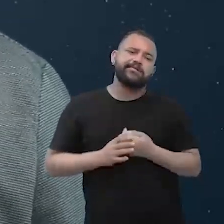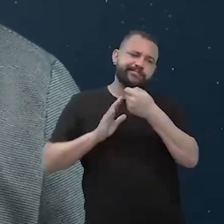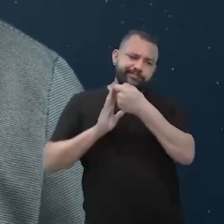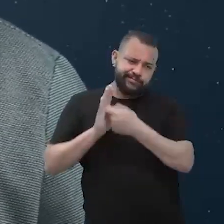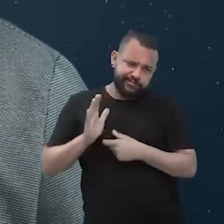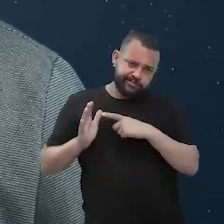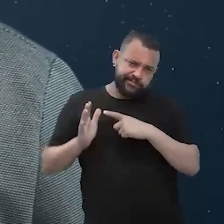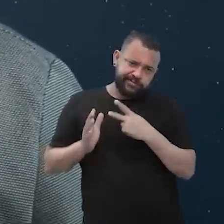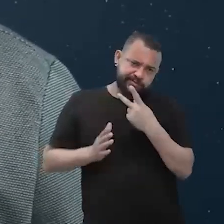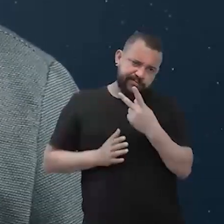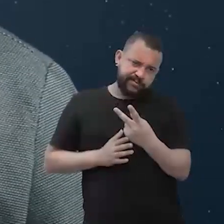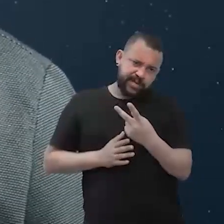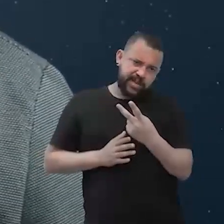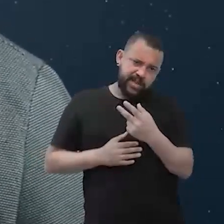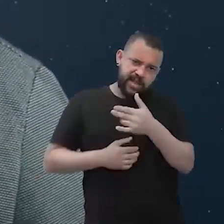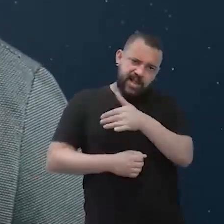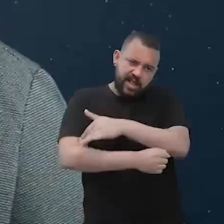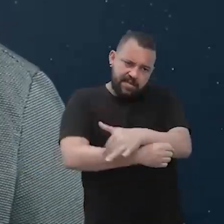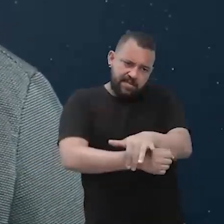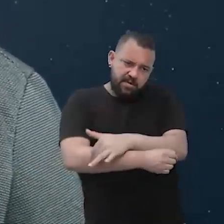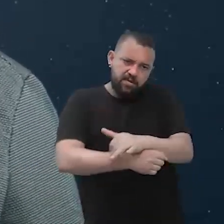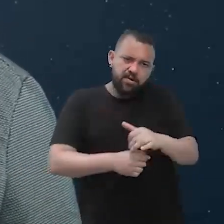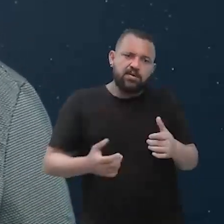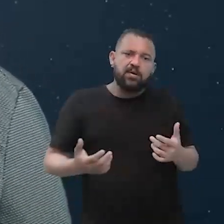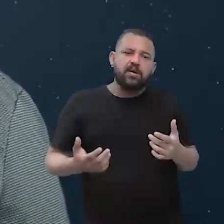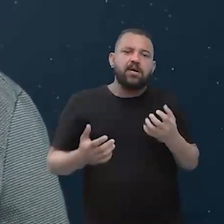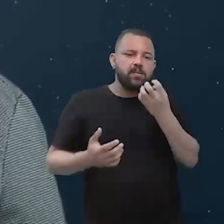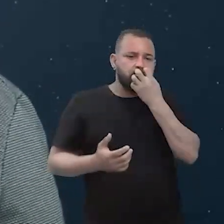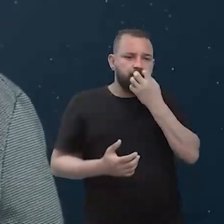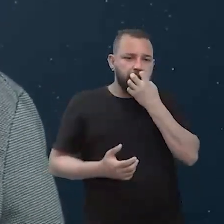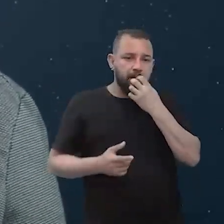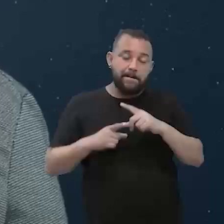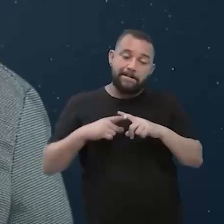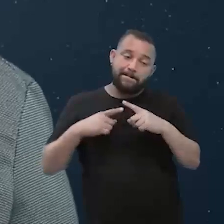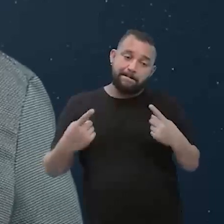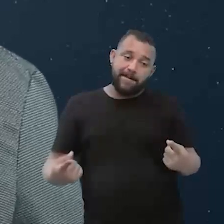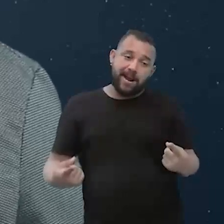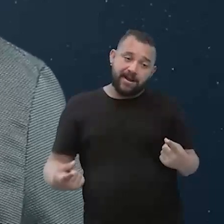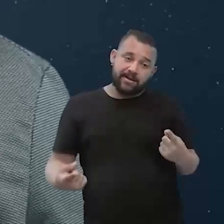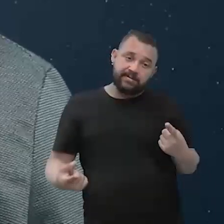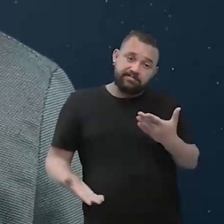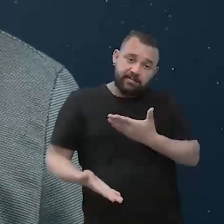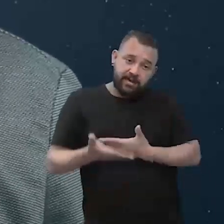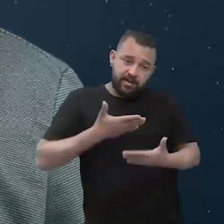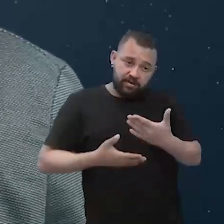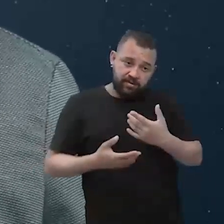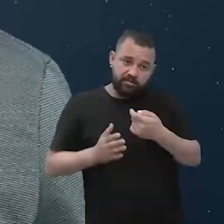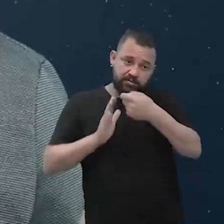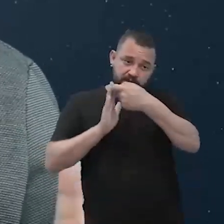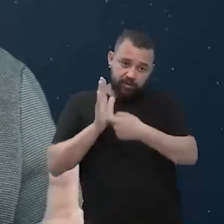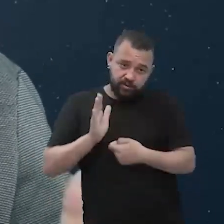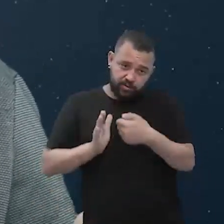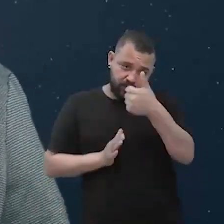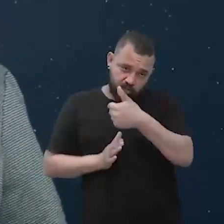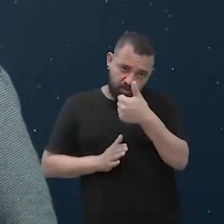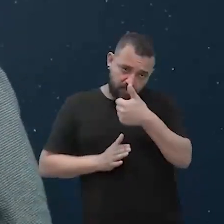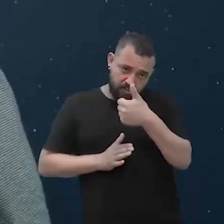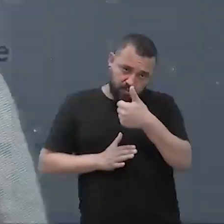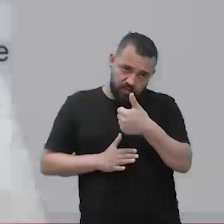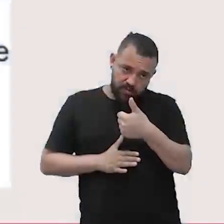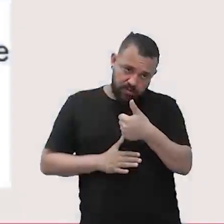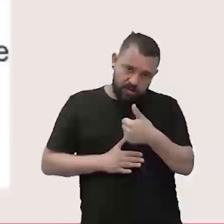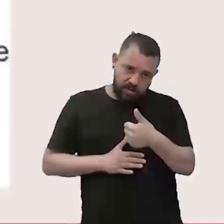de rua, mas, porém, entretanto, em relação ao texto 1, o texto 2, letra